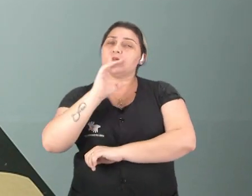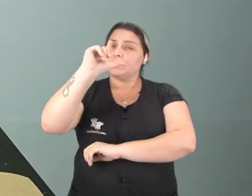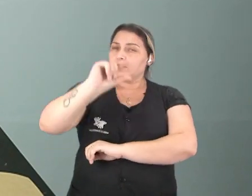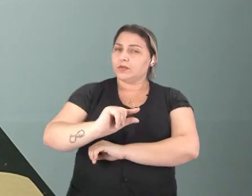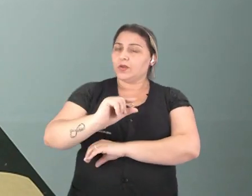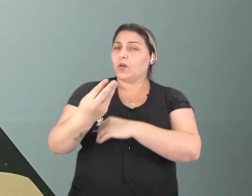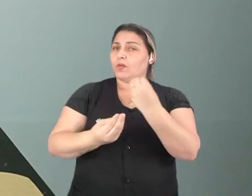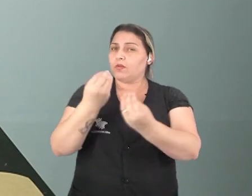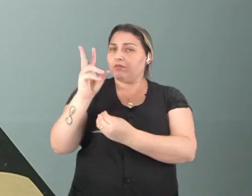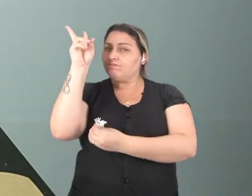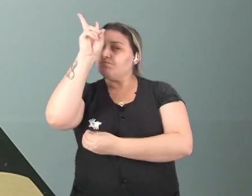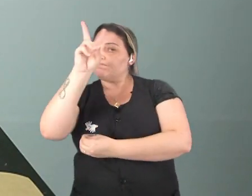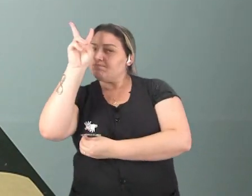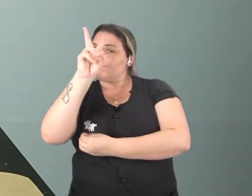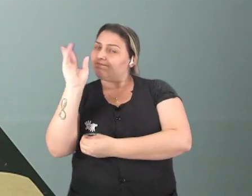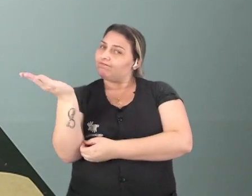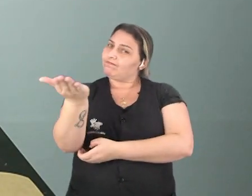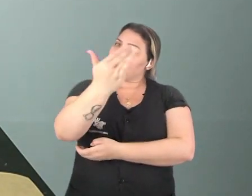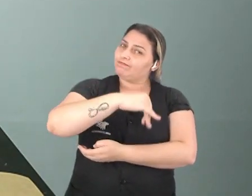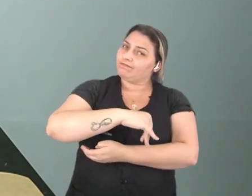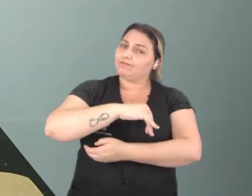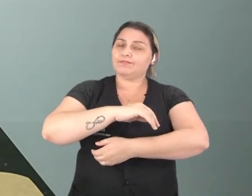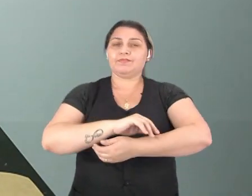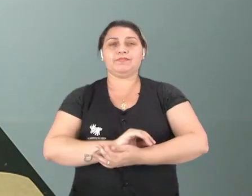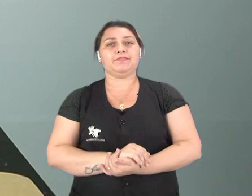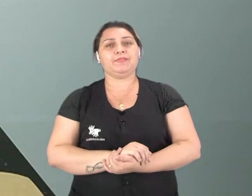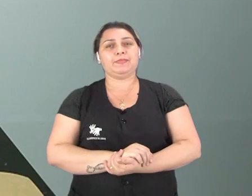como é que foi essa história? Vamos lá?